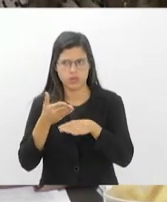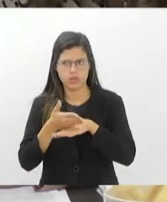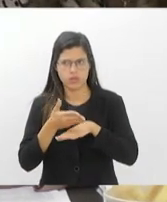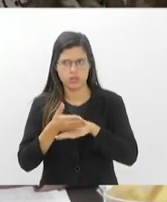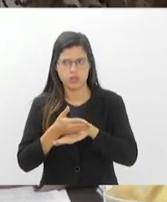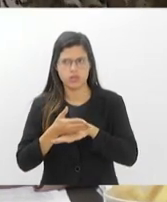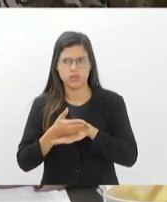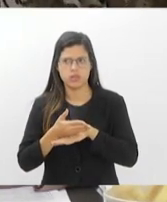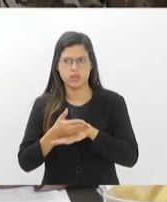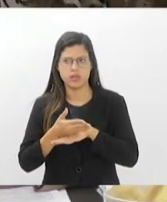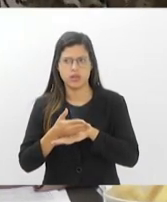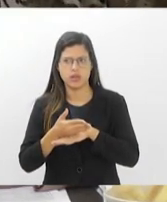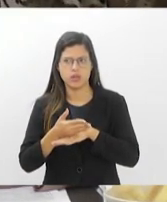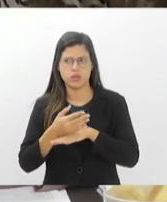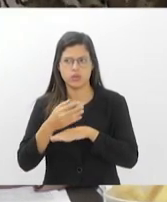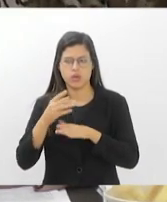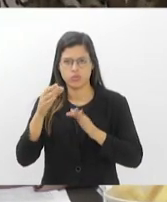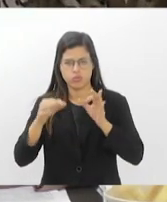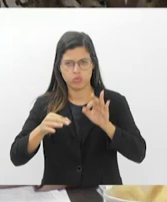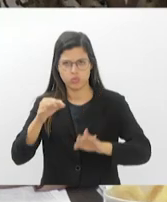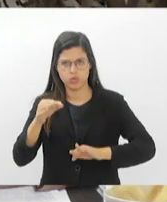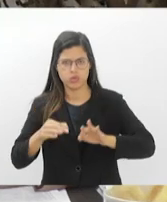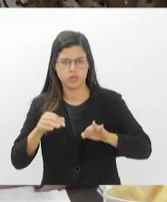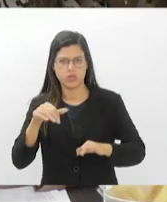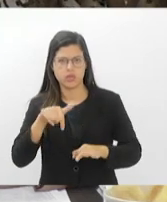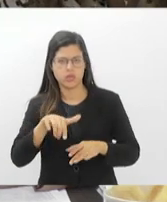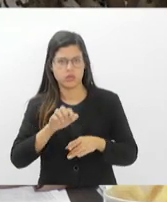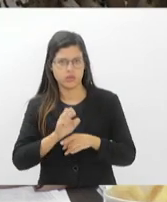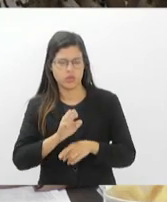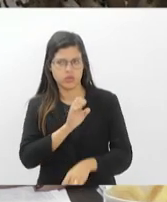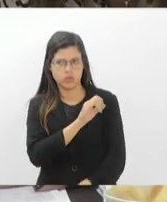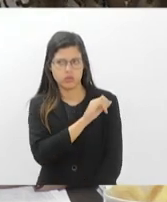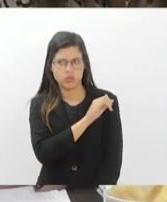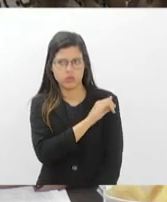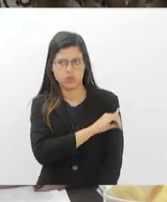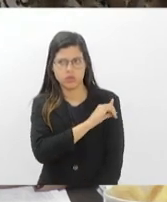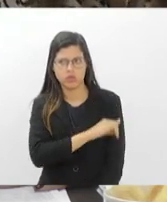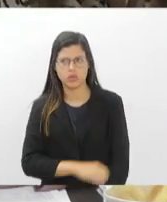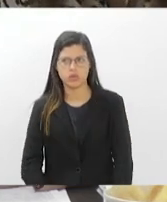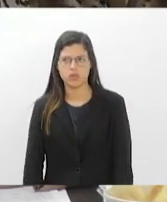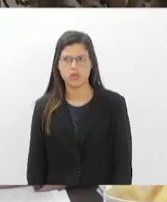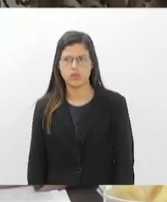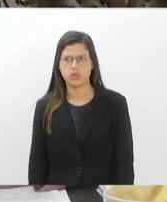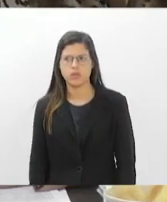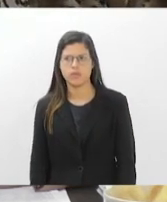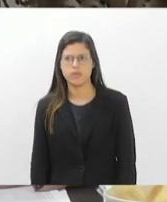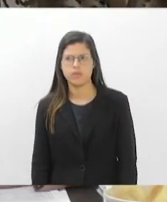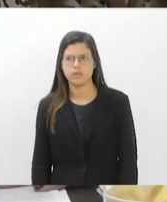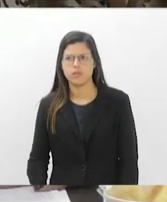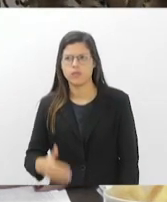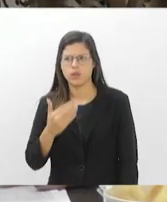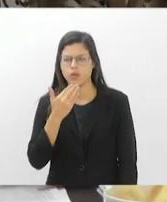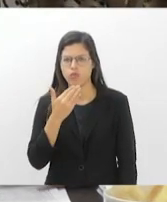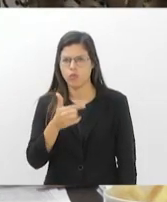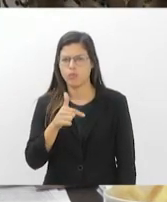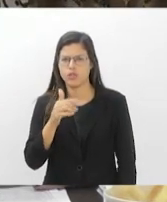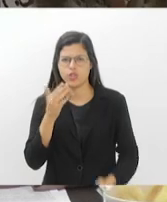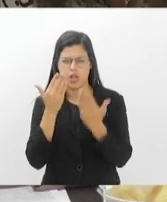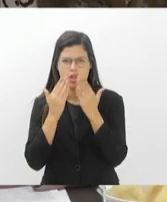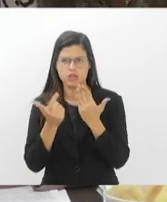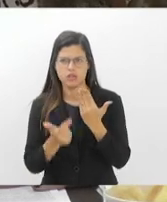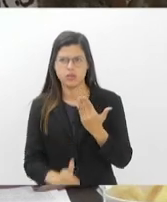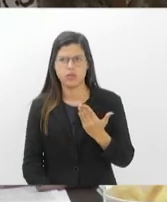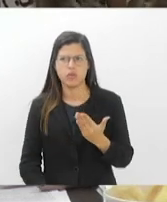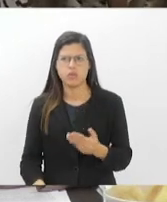Advocacia da Ativa Remunerada no âmbito do Estado do Rio de Janeiro. Presidente, pela ordem. Eu vou pedir vista desse projeto.